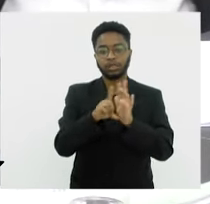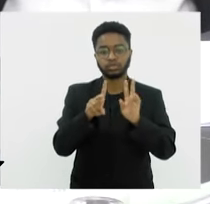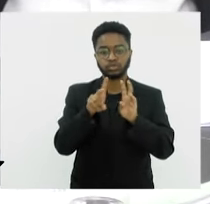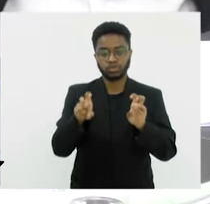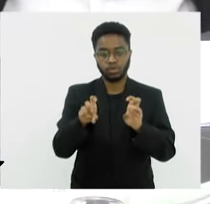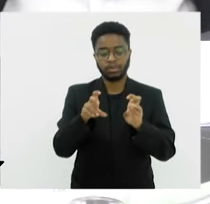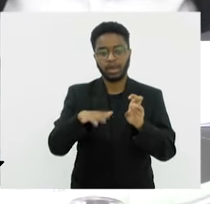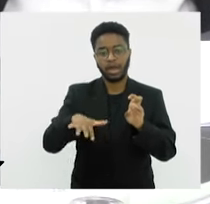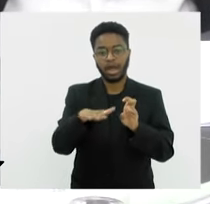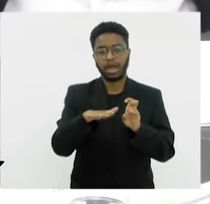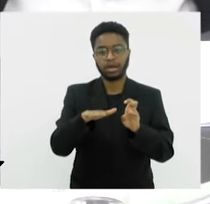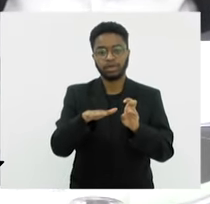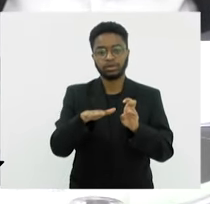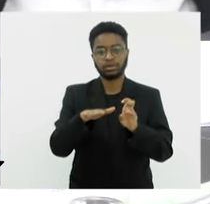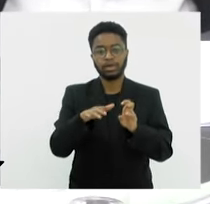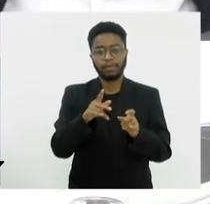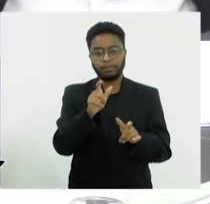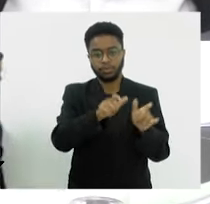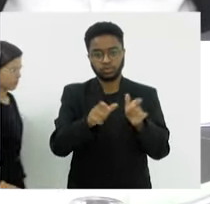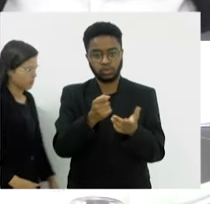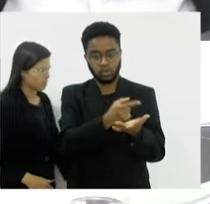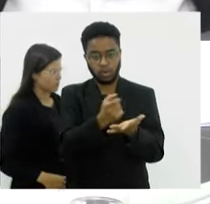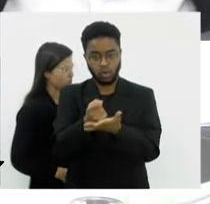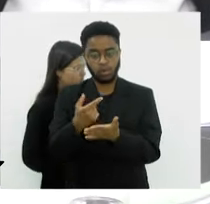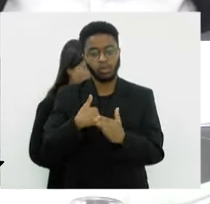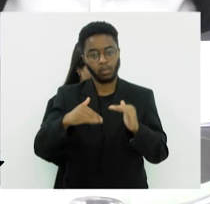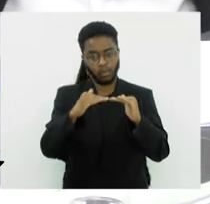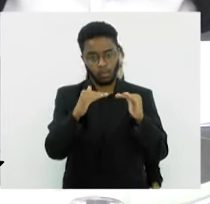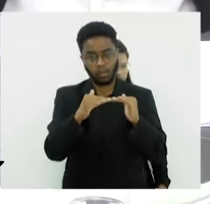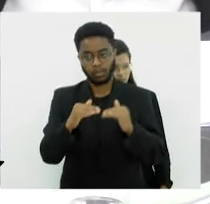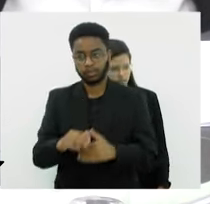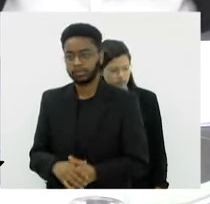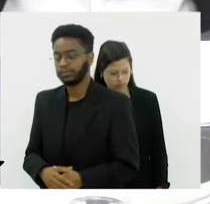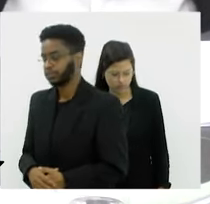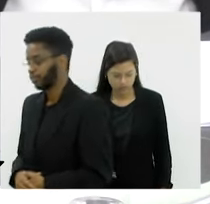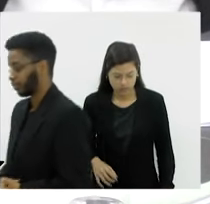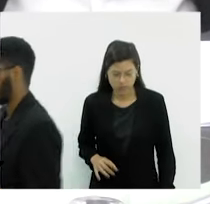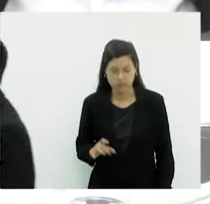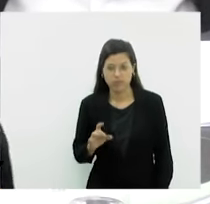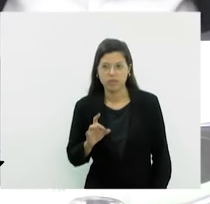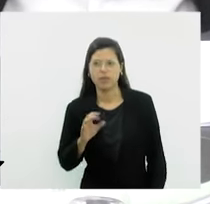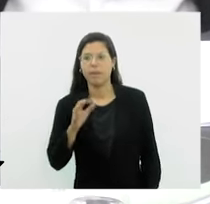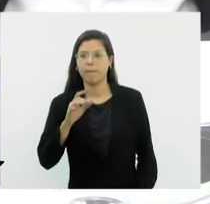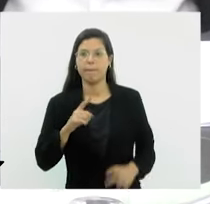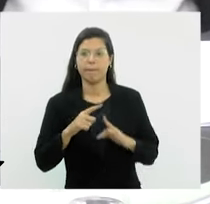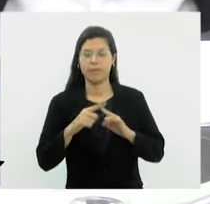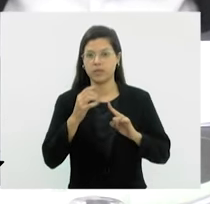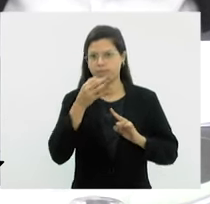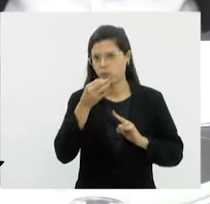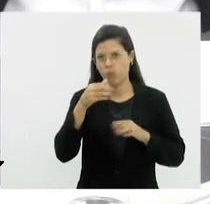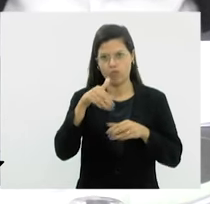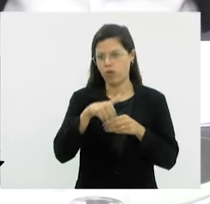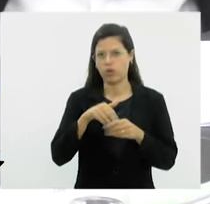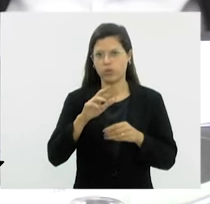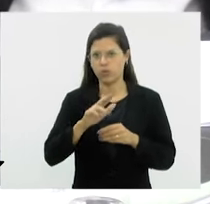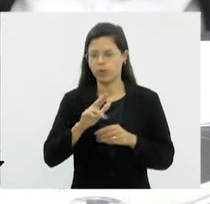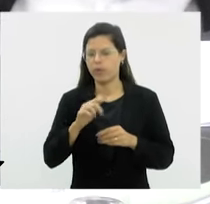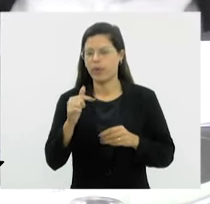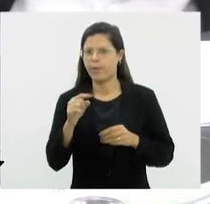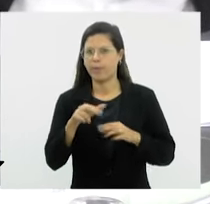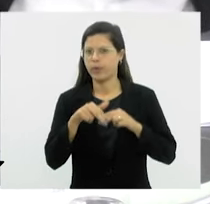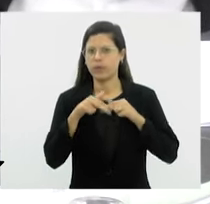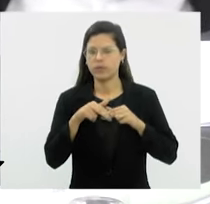consumidor. E me filio completamente ao entendimento de Vossa Excelência, a única ressalva que faço, e o voto não foi nesse sentido, é por